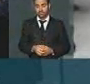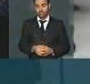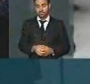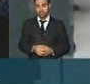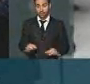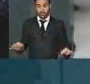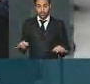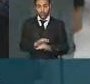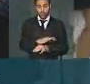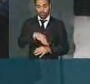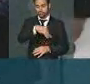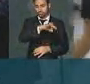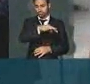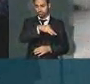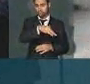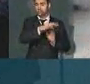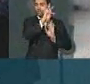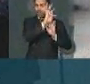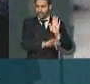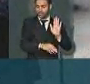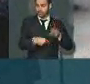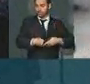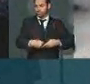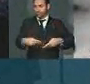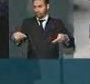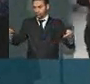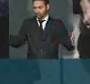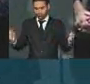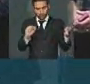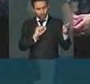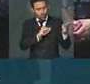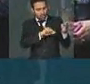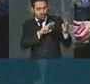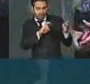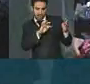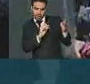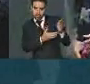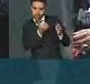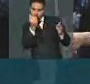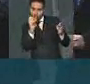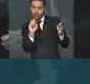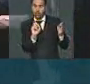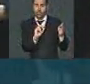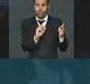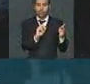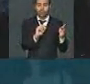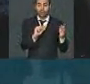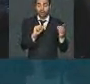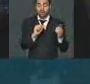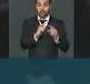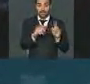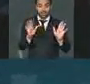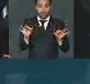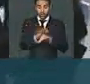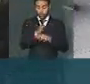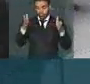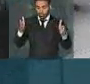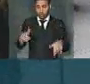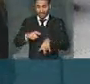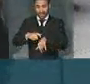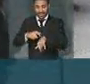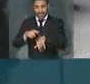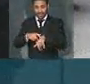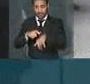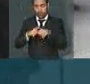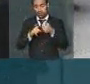distribuídos avulsos com o texto do projeto das partes vetadas e sancionadas após o esgotamento do prazo de que trata o artigo 104,